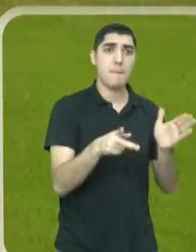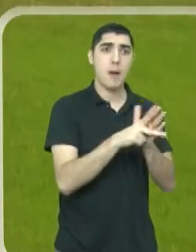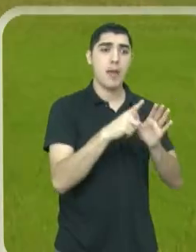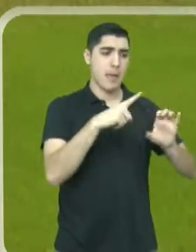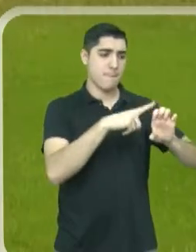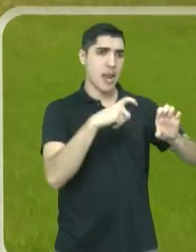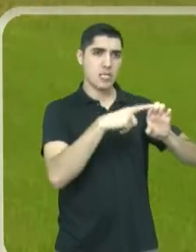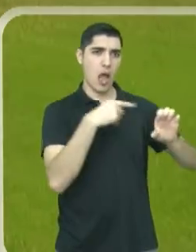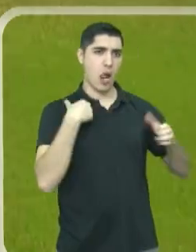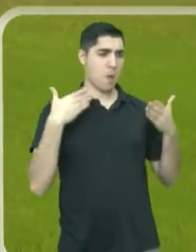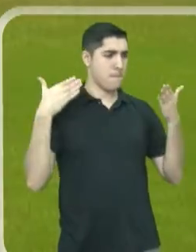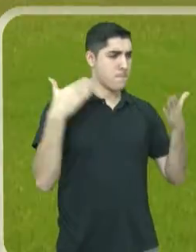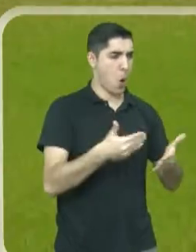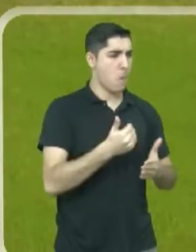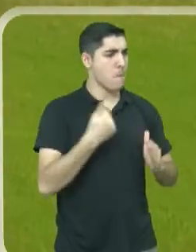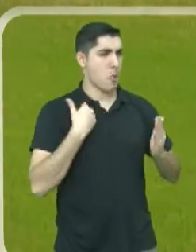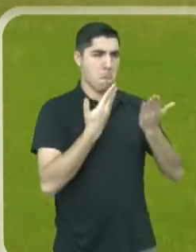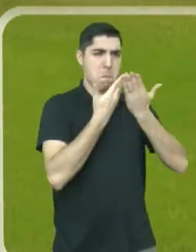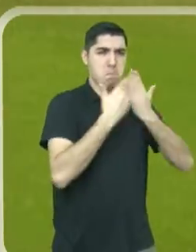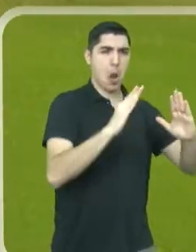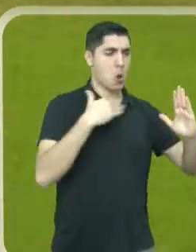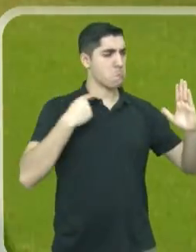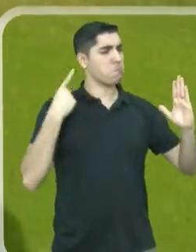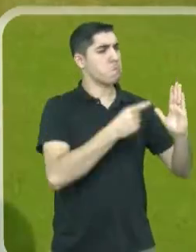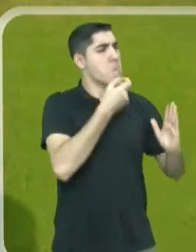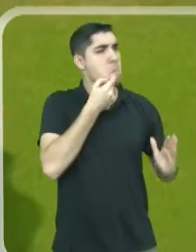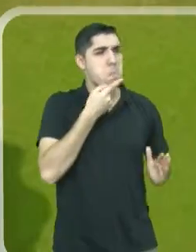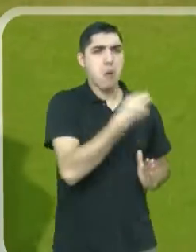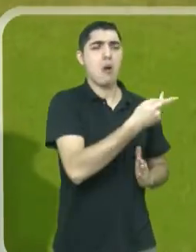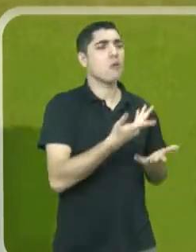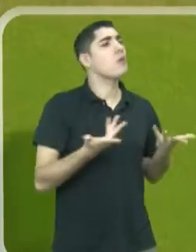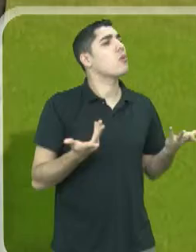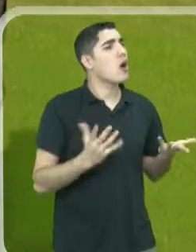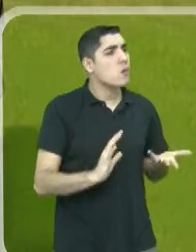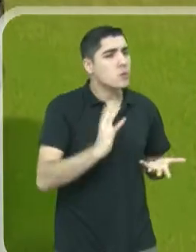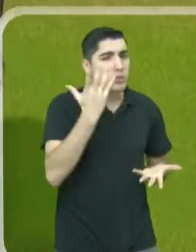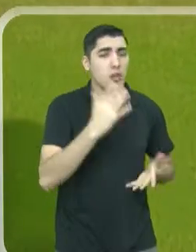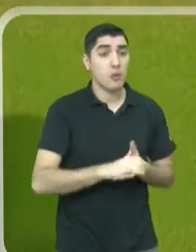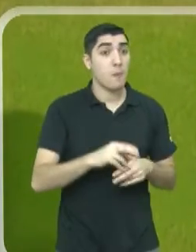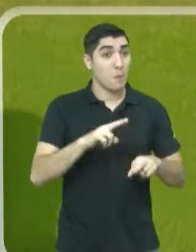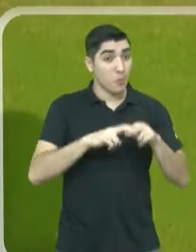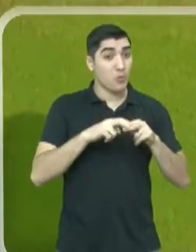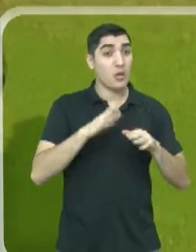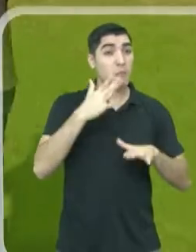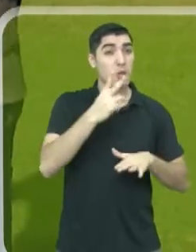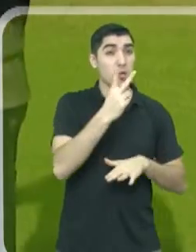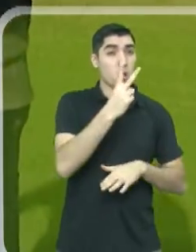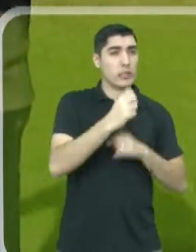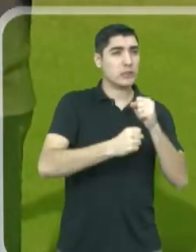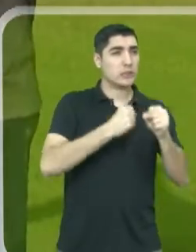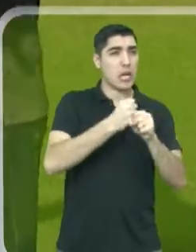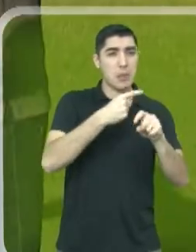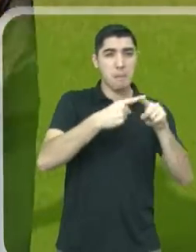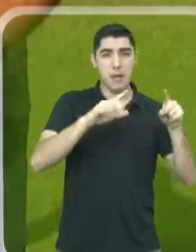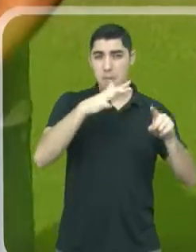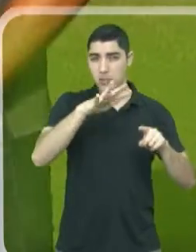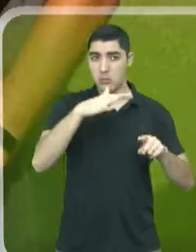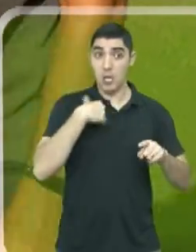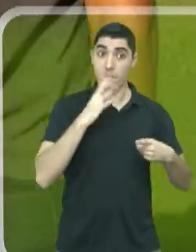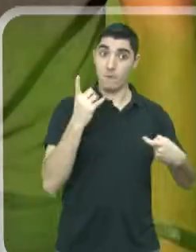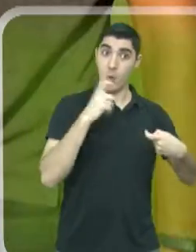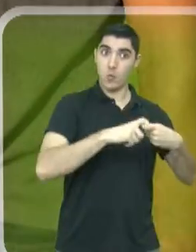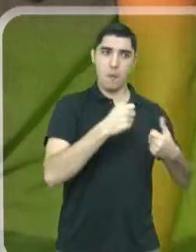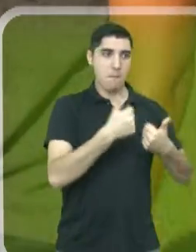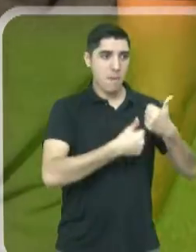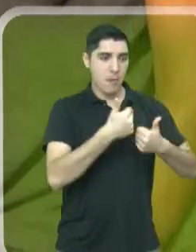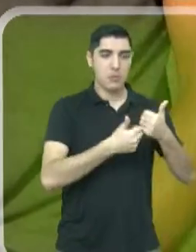empresário, né? E foi muito triste, mas eu tinha praticamente 2 anos e meio dentro do futebol, né? Tinha voltado, tinha 2 anos e